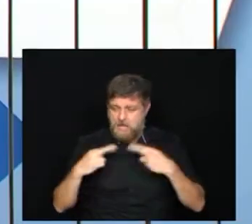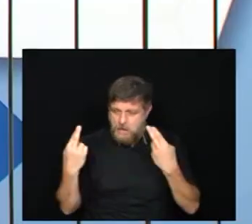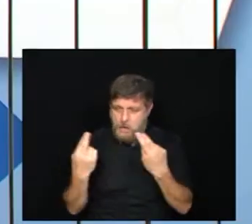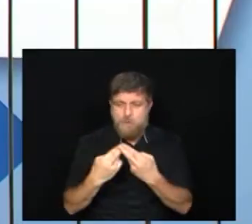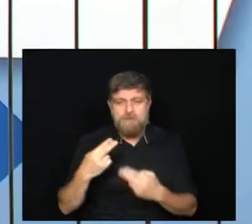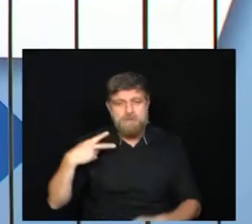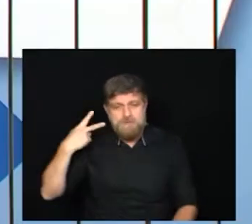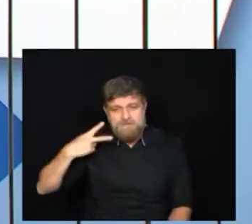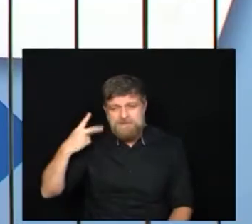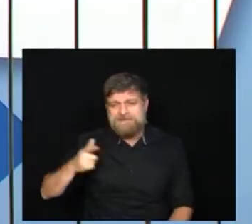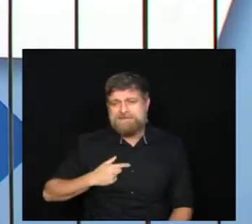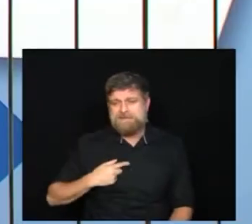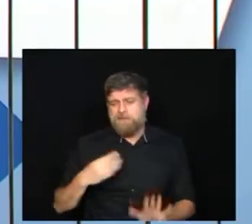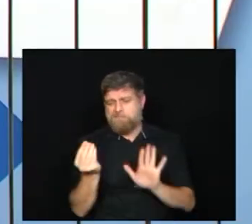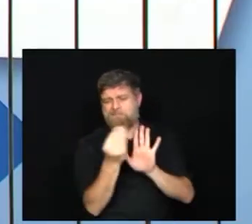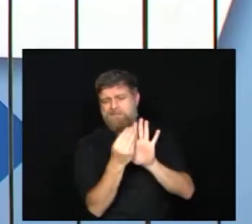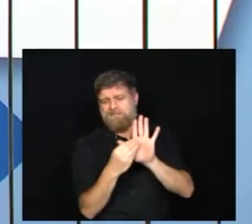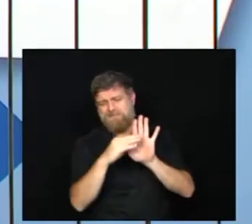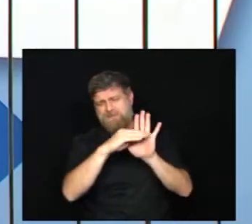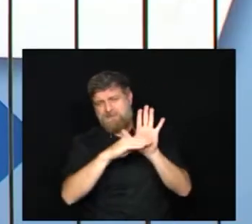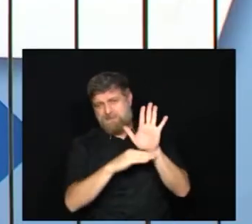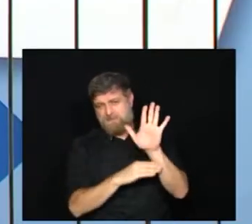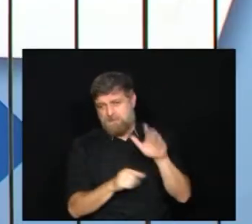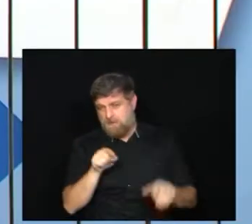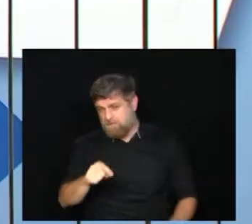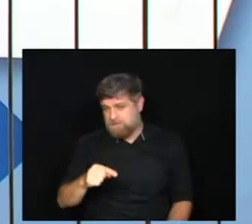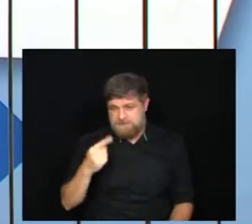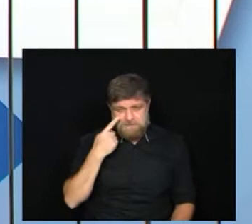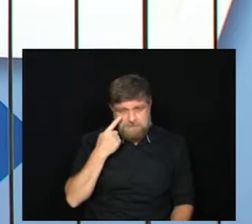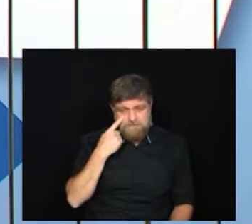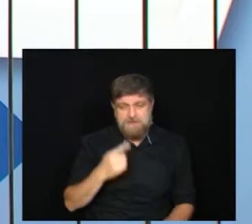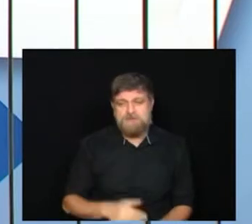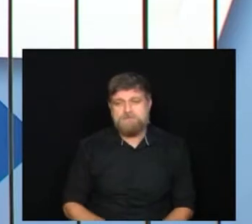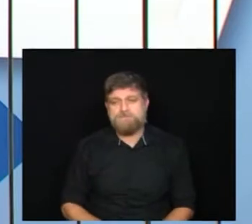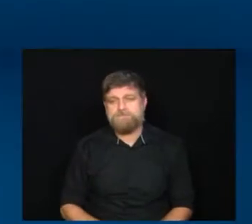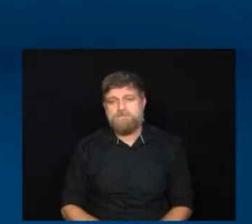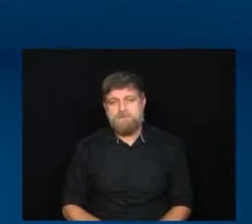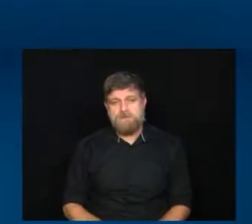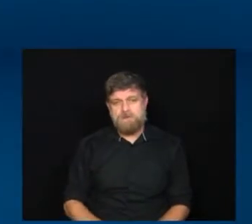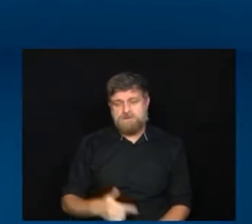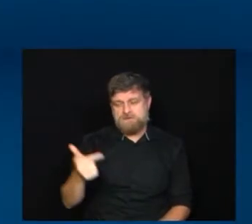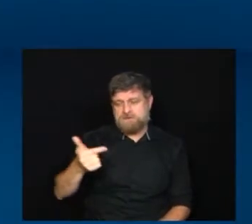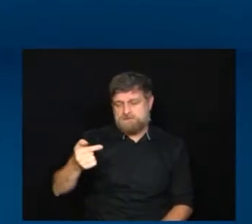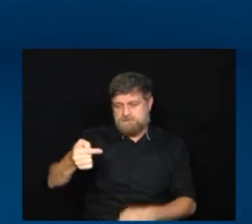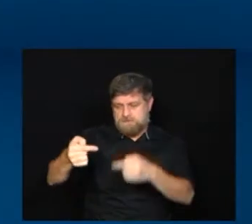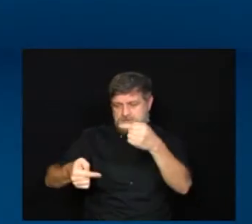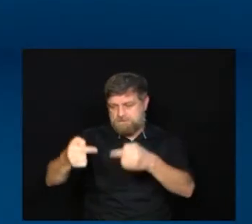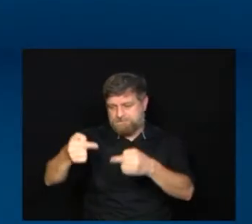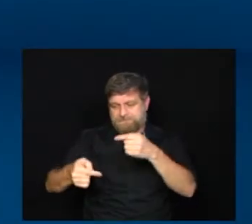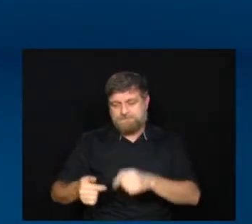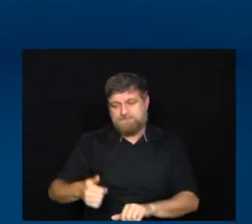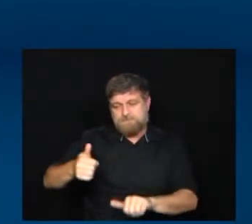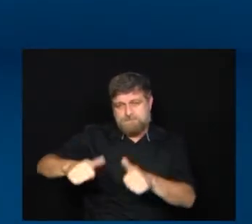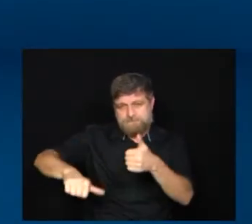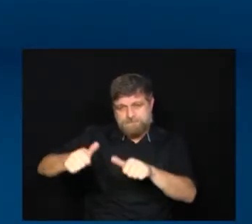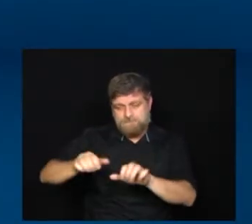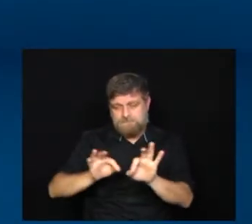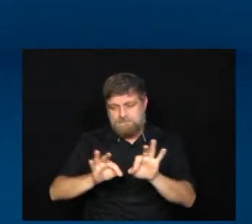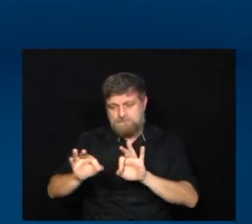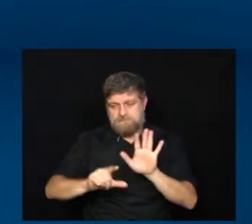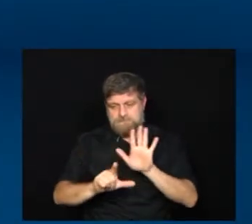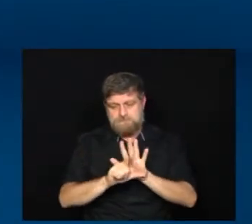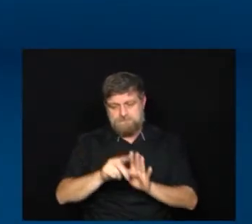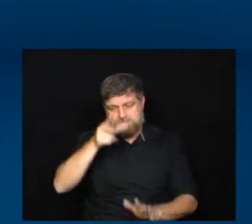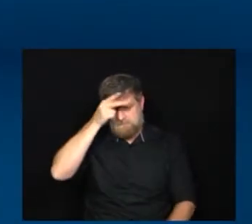reunião ordinária com muitos projetos na pauta e agora você confere. Em segunda discussão, será analisado o projeto de autoria